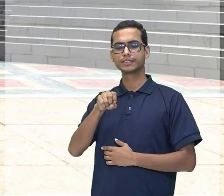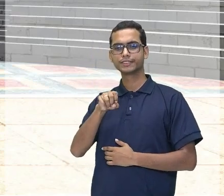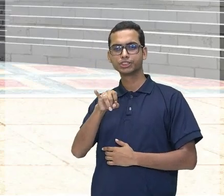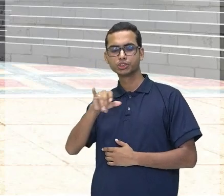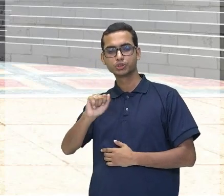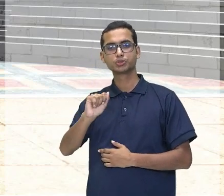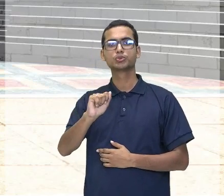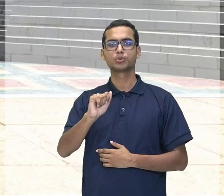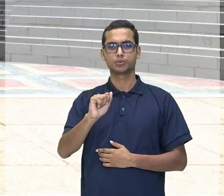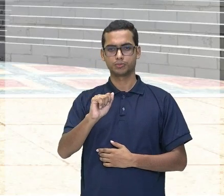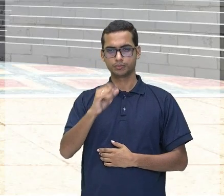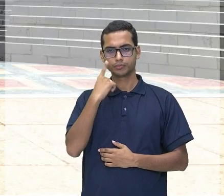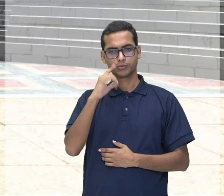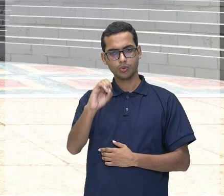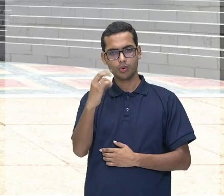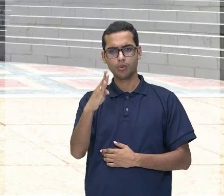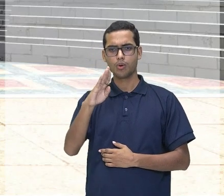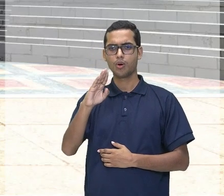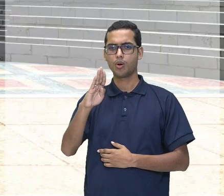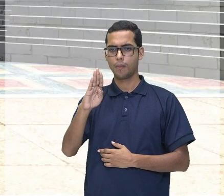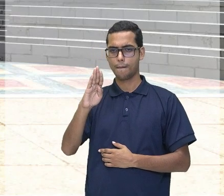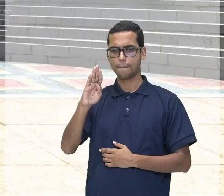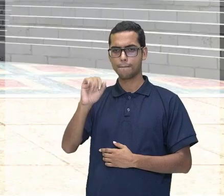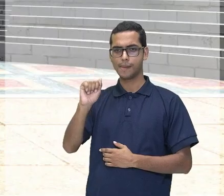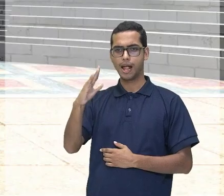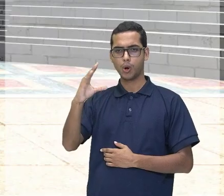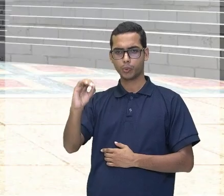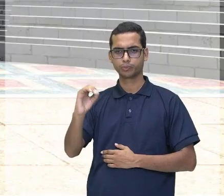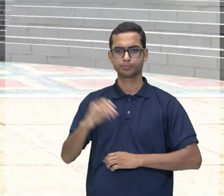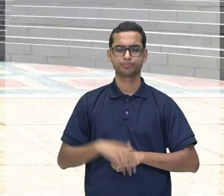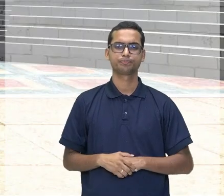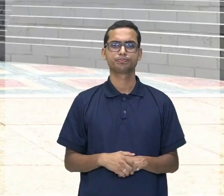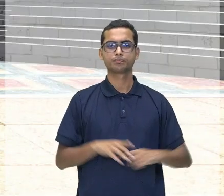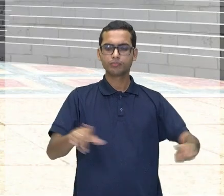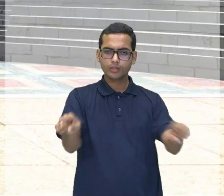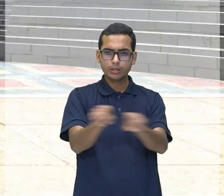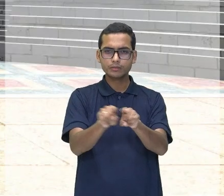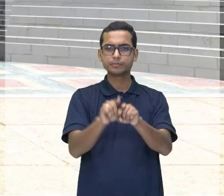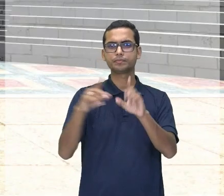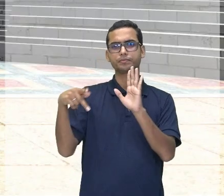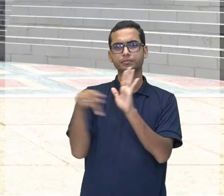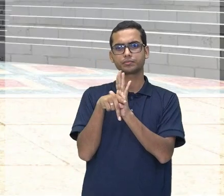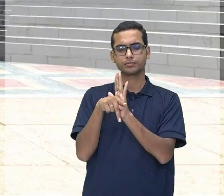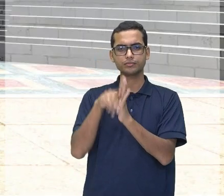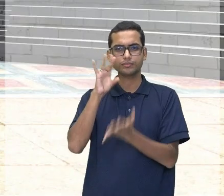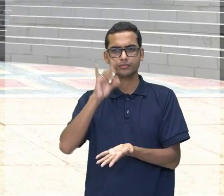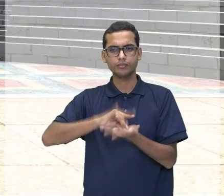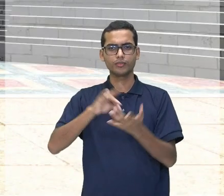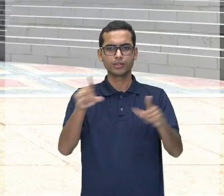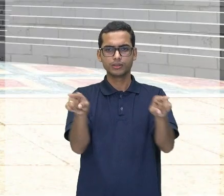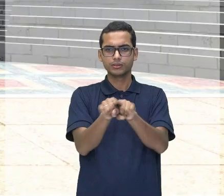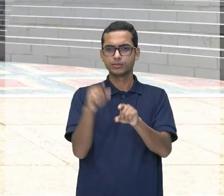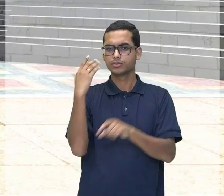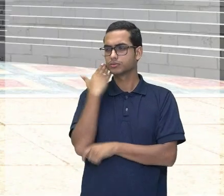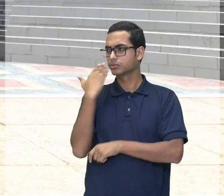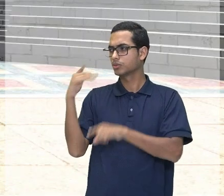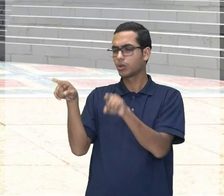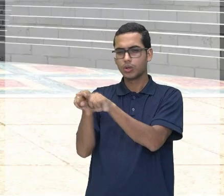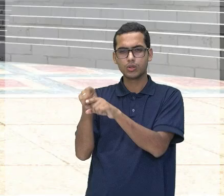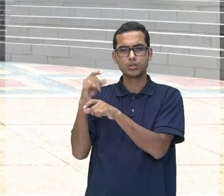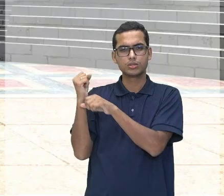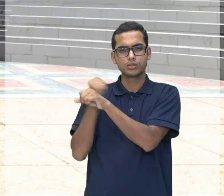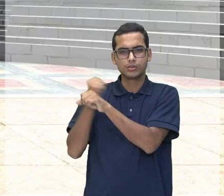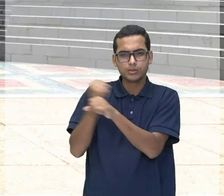Baco. Vamos continuar. Ao longo dos séculos, esse gênero ele desprendeu-se aí da ligação com